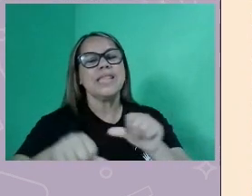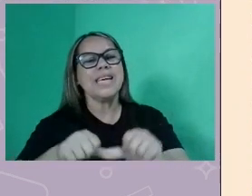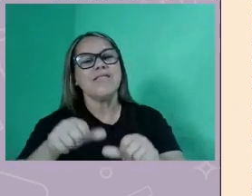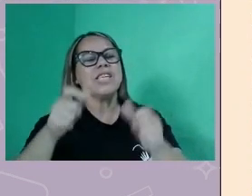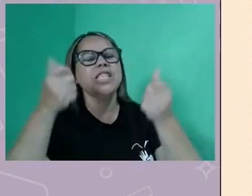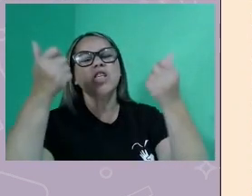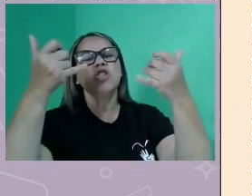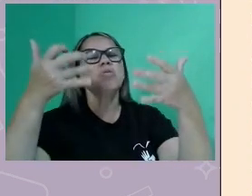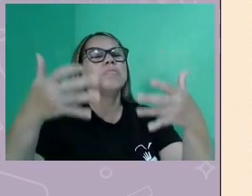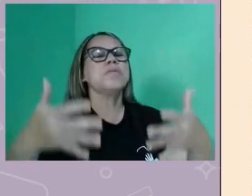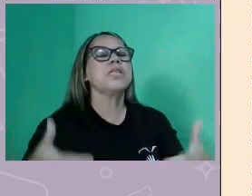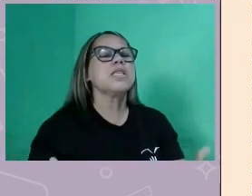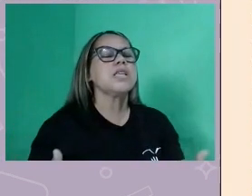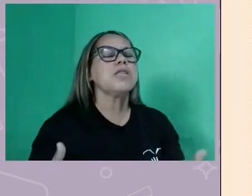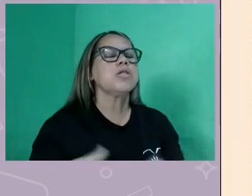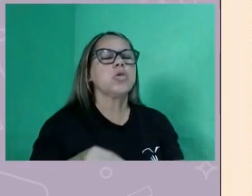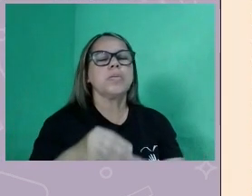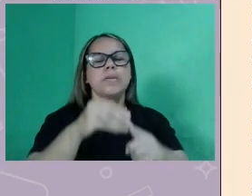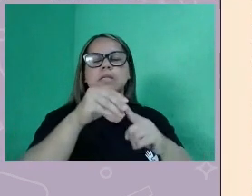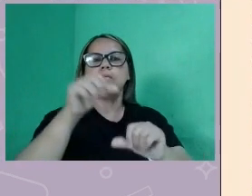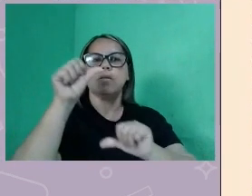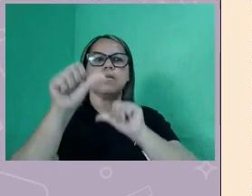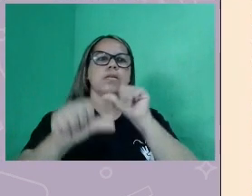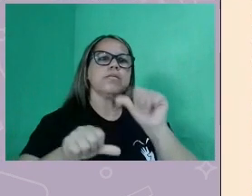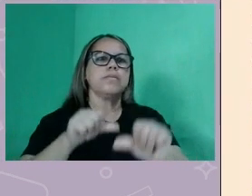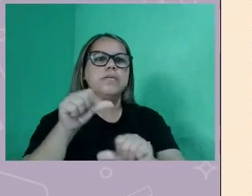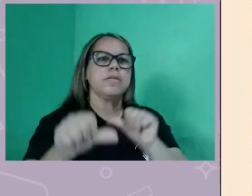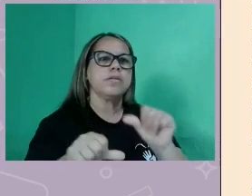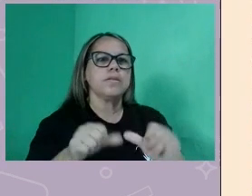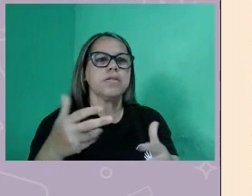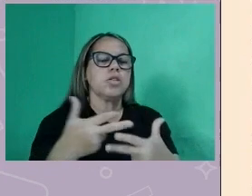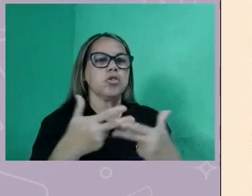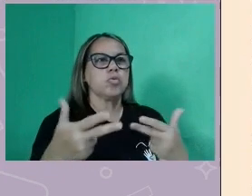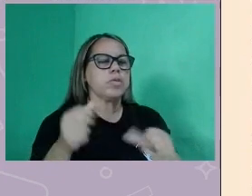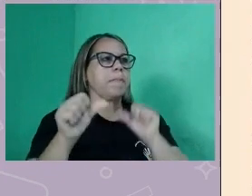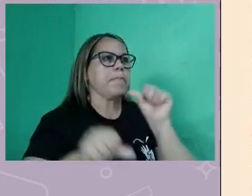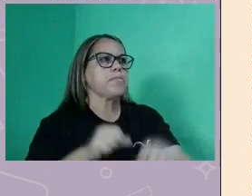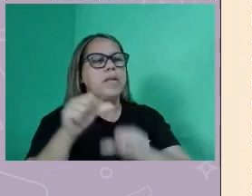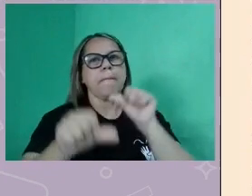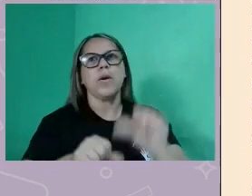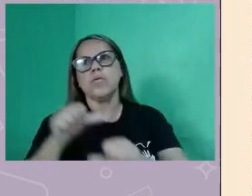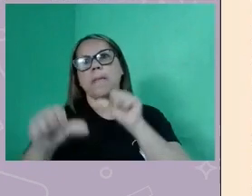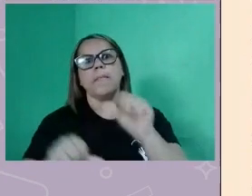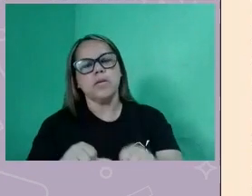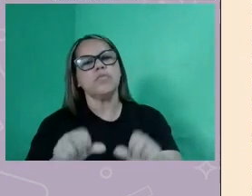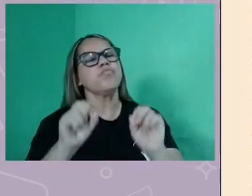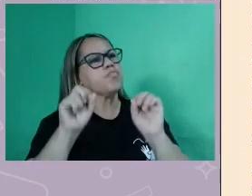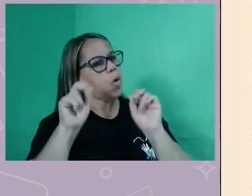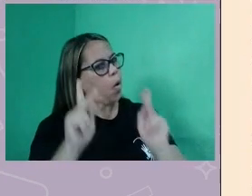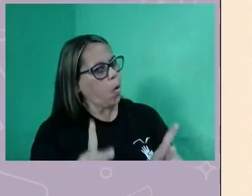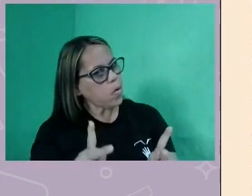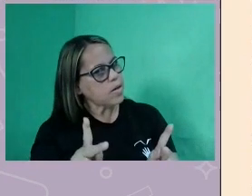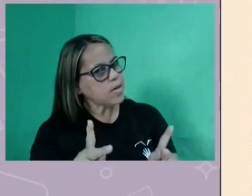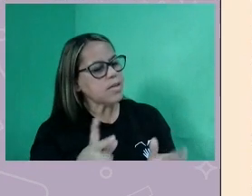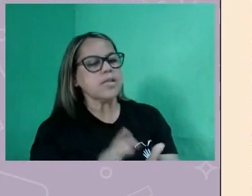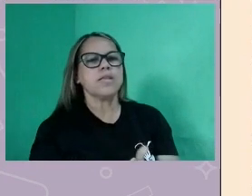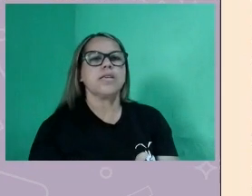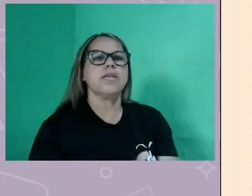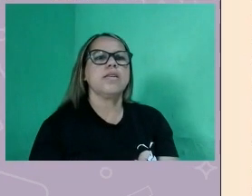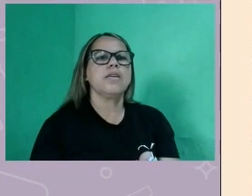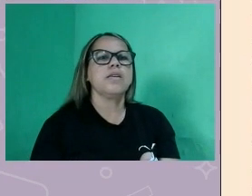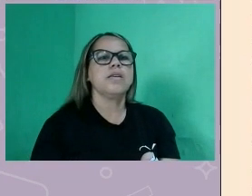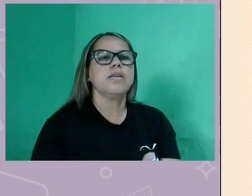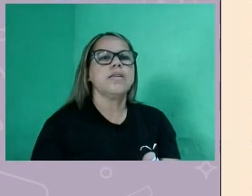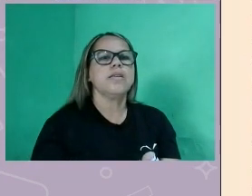aí do princípio da mudança que as coisas mudam permanentemente beleza isso é típico dele e da